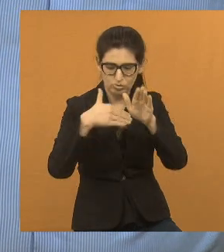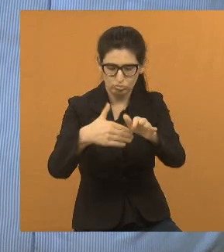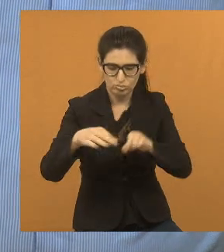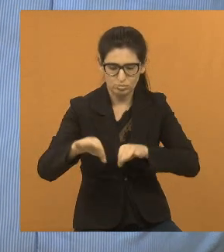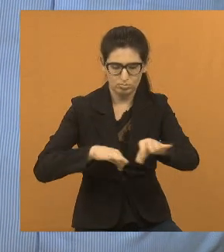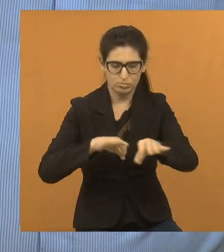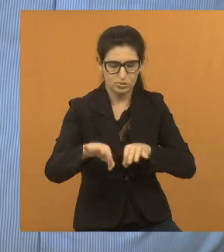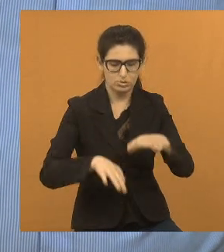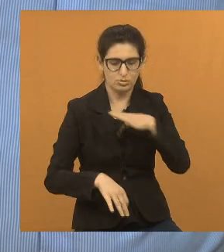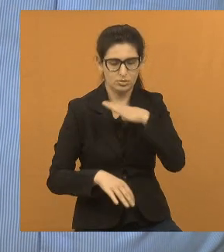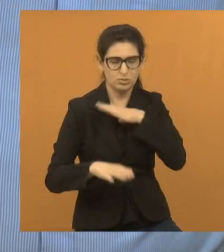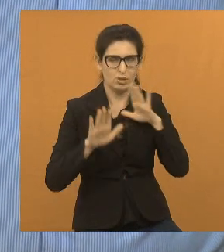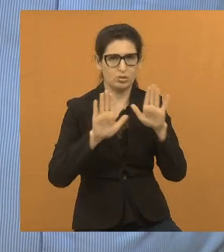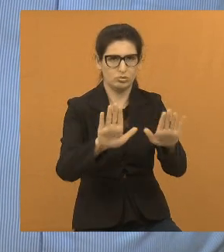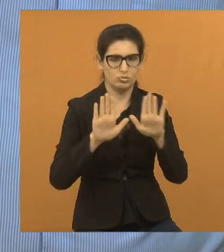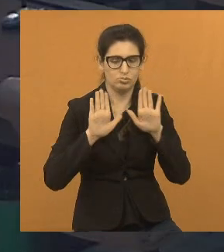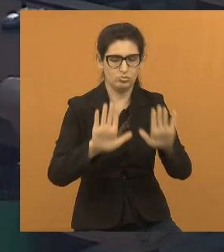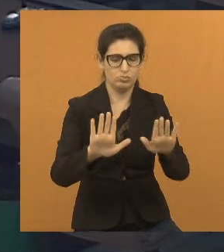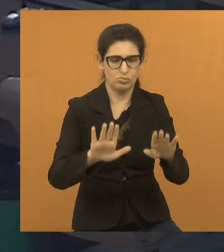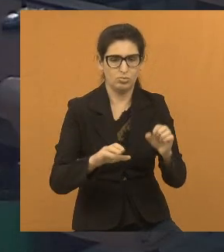anos.